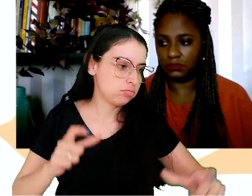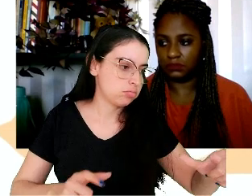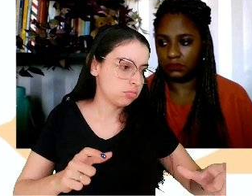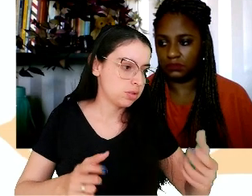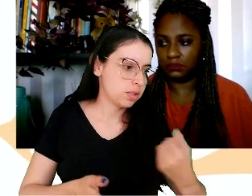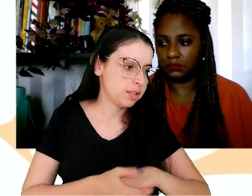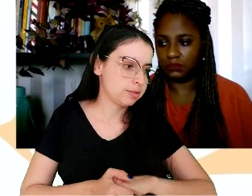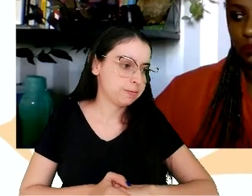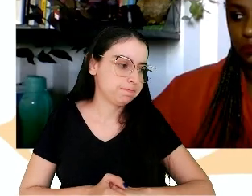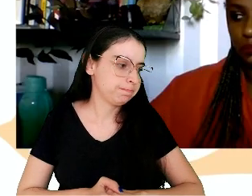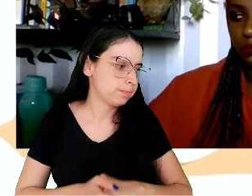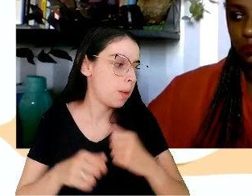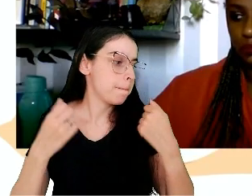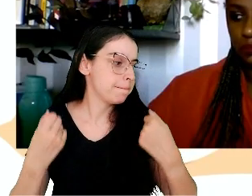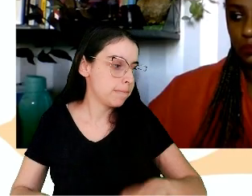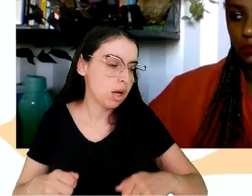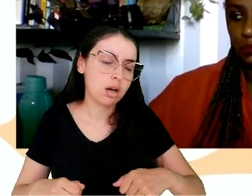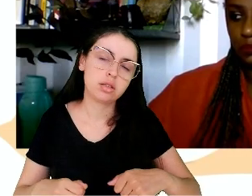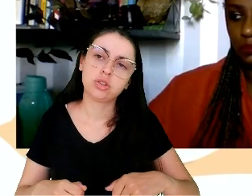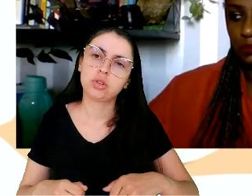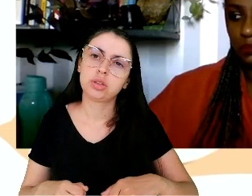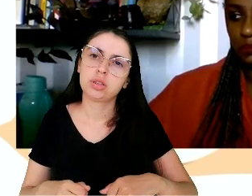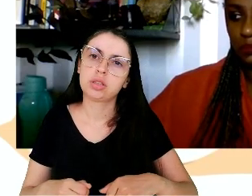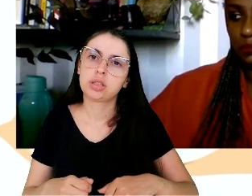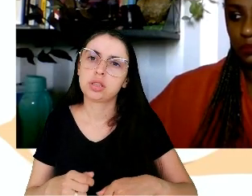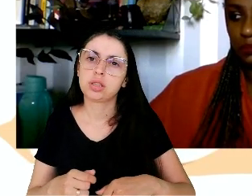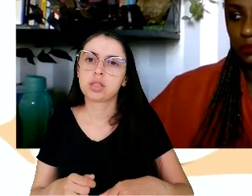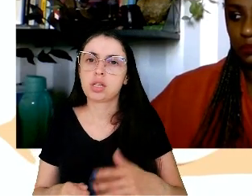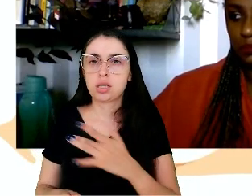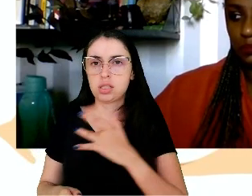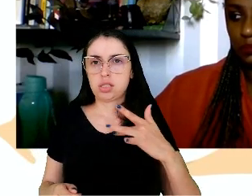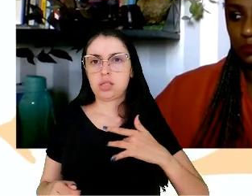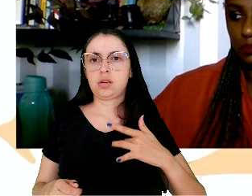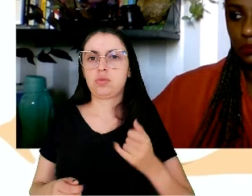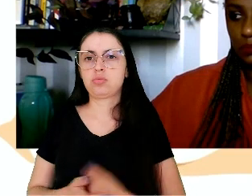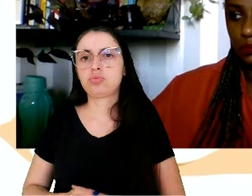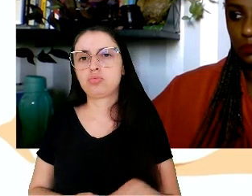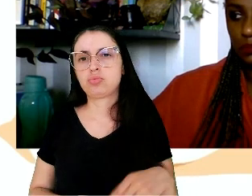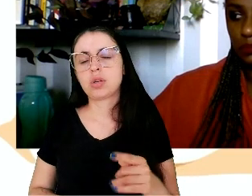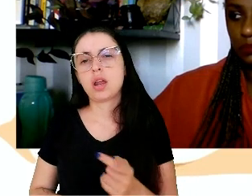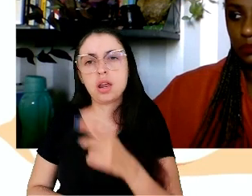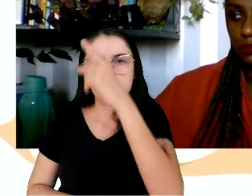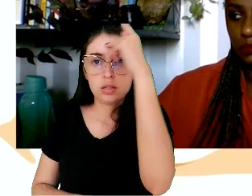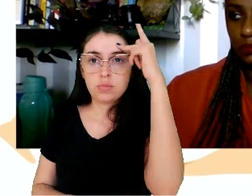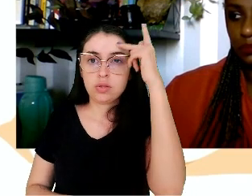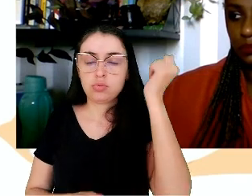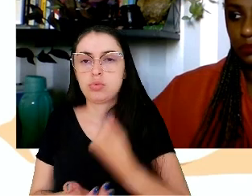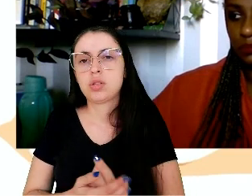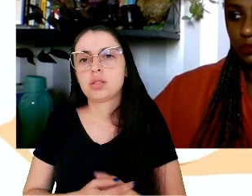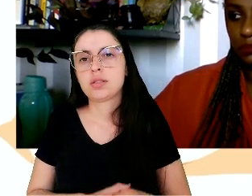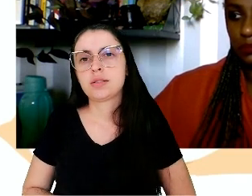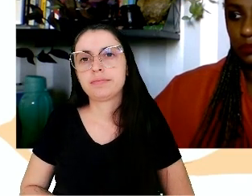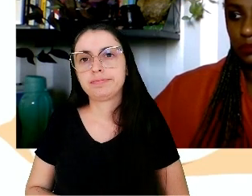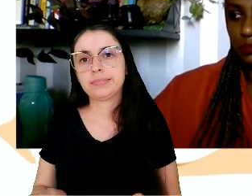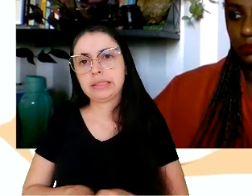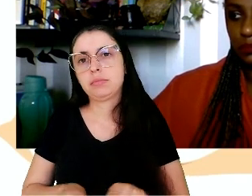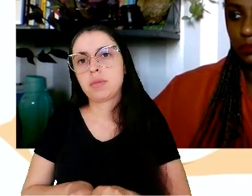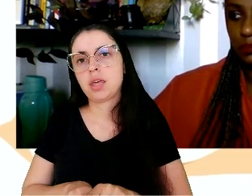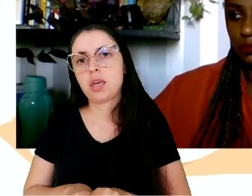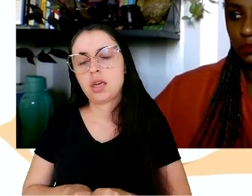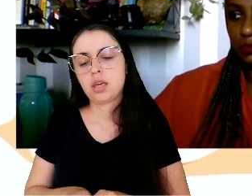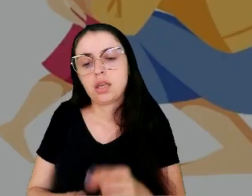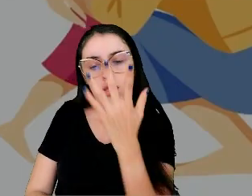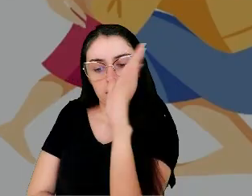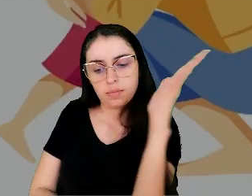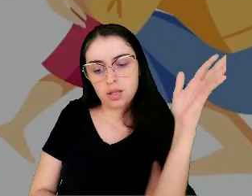elemento pode causar na saúde humana e na saúde ambiental. Então, tudo isso